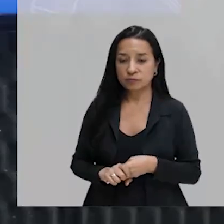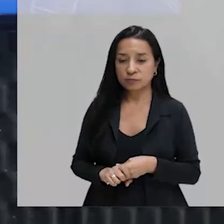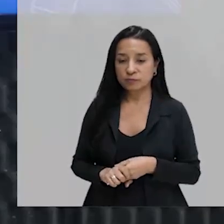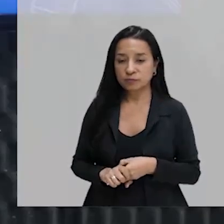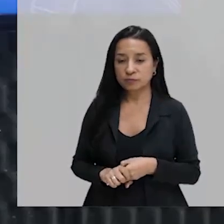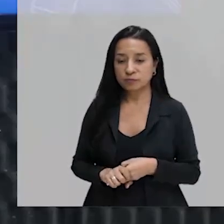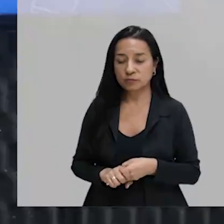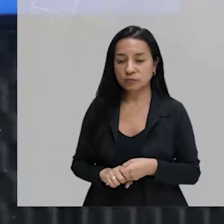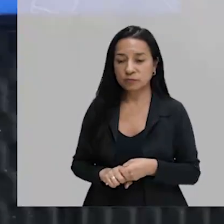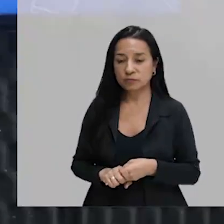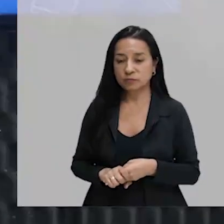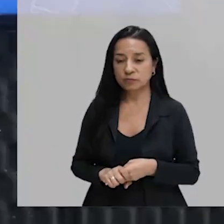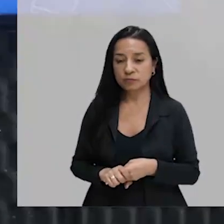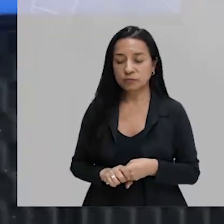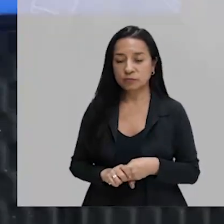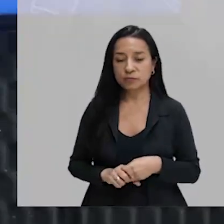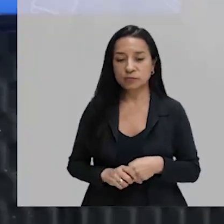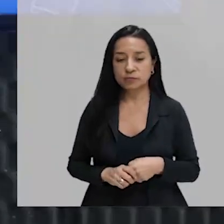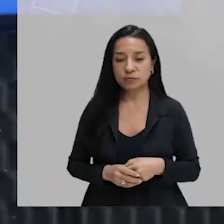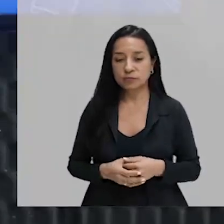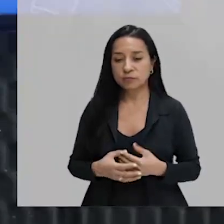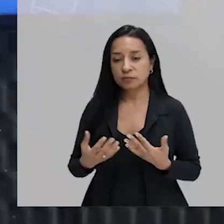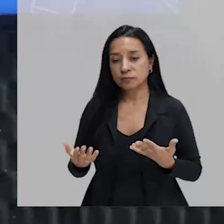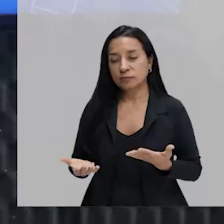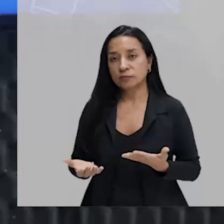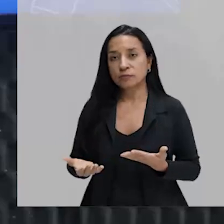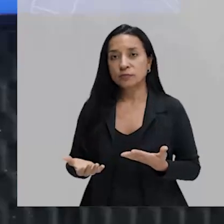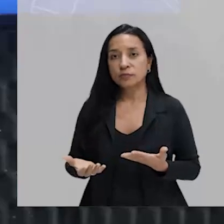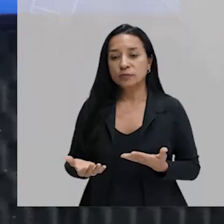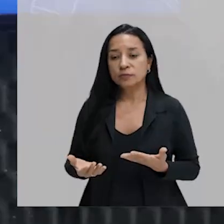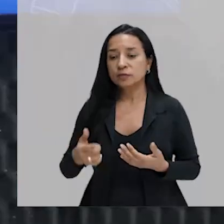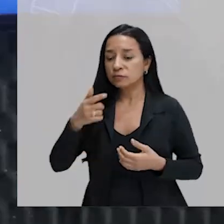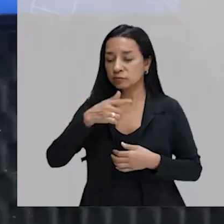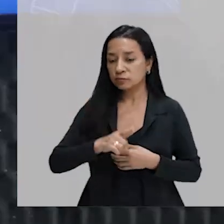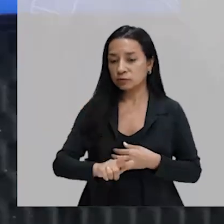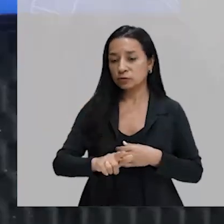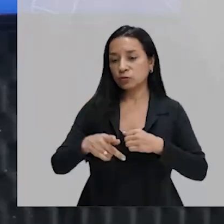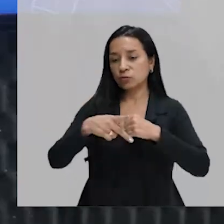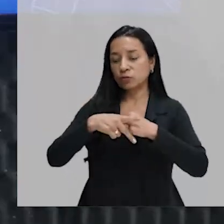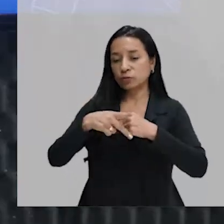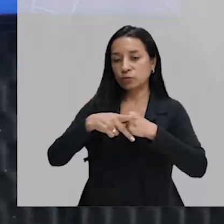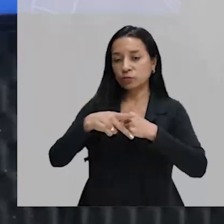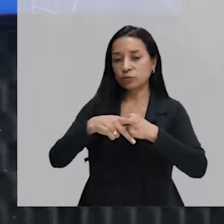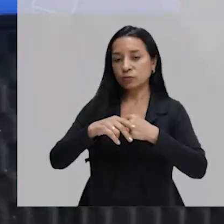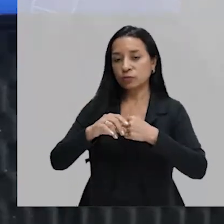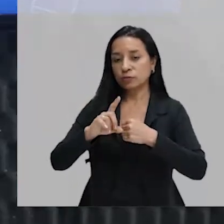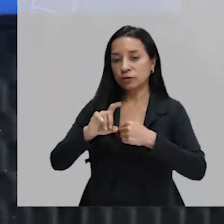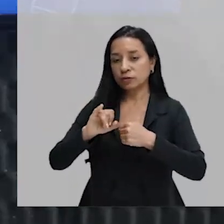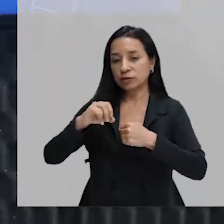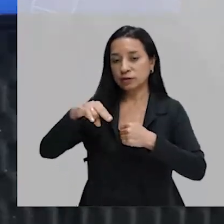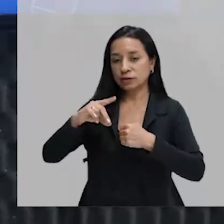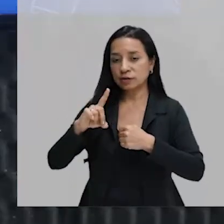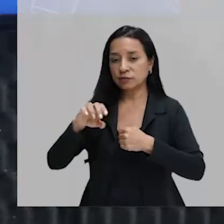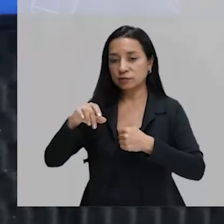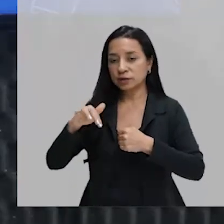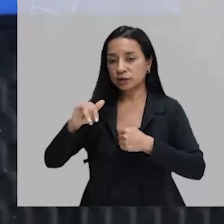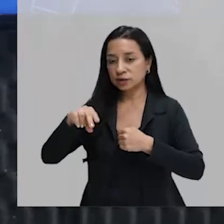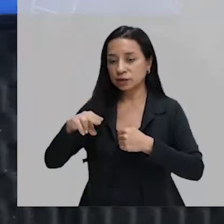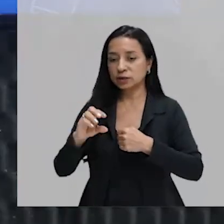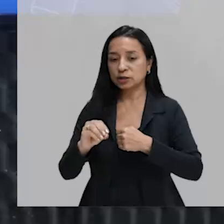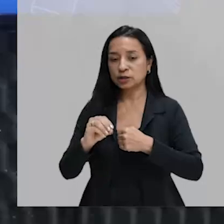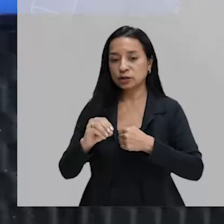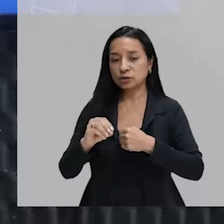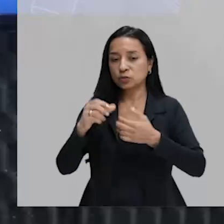pessoa também sem especificá-lo. Então, mais uma vez, pronome definido, vocês estão vendo aí que eles estão em destaque,